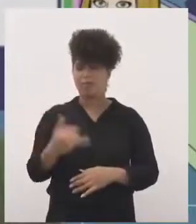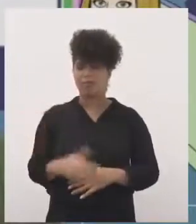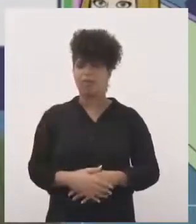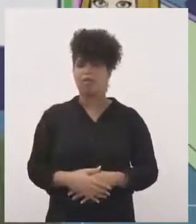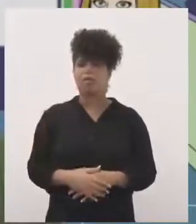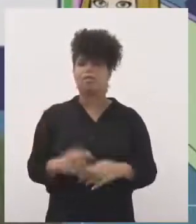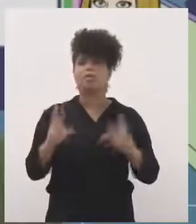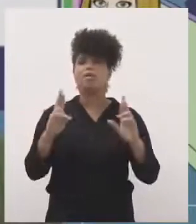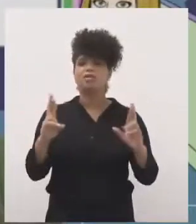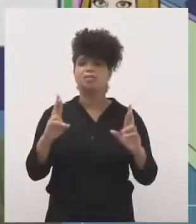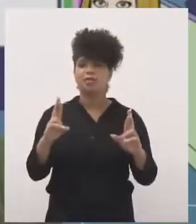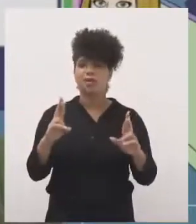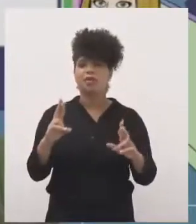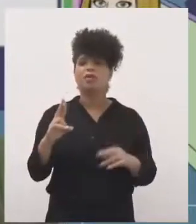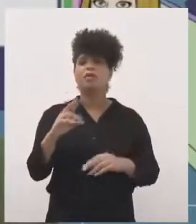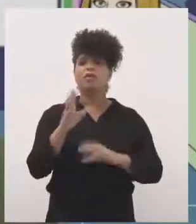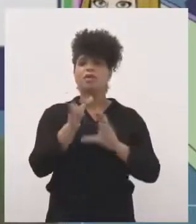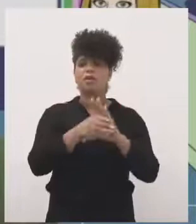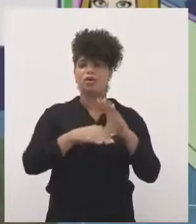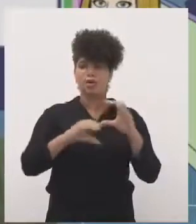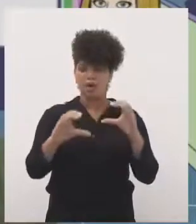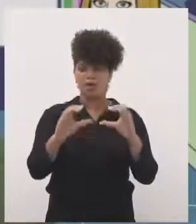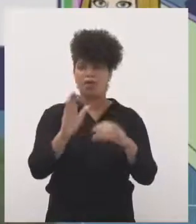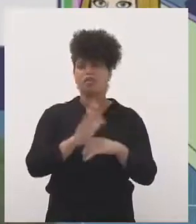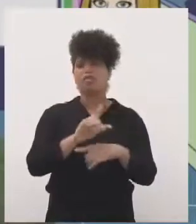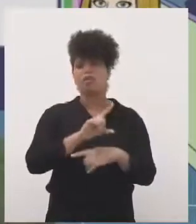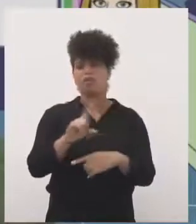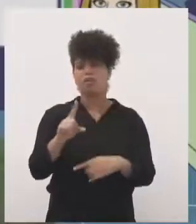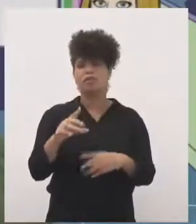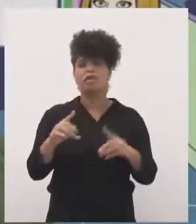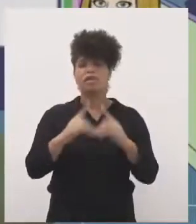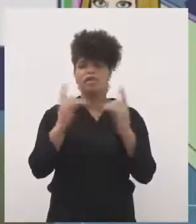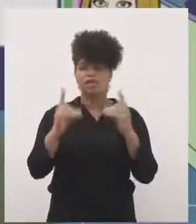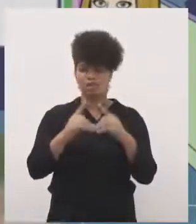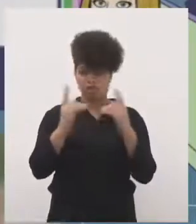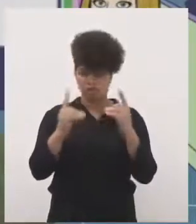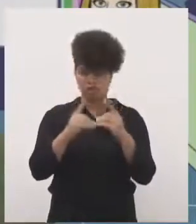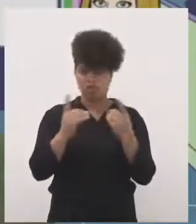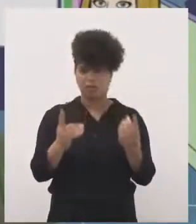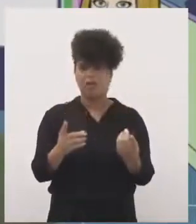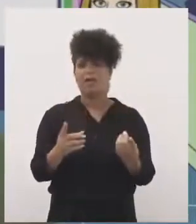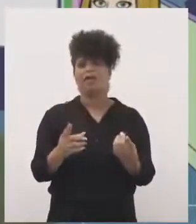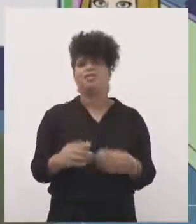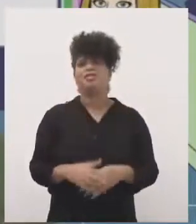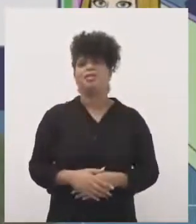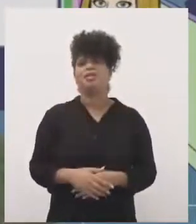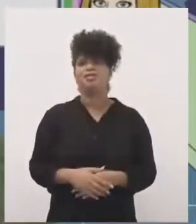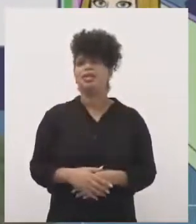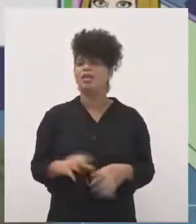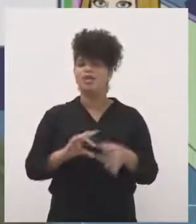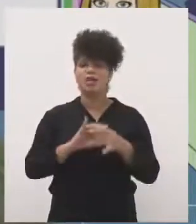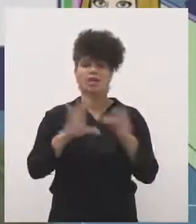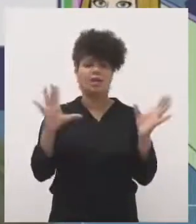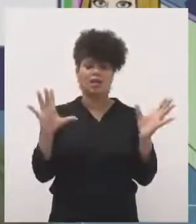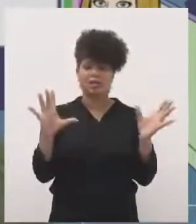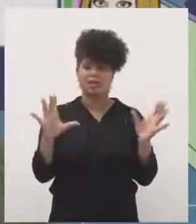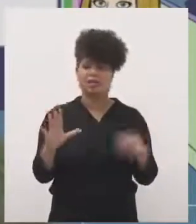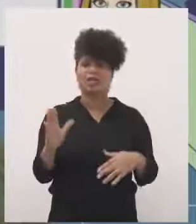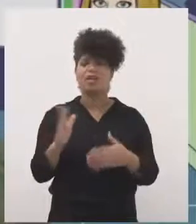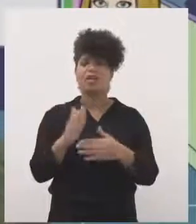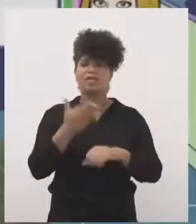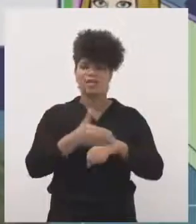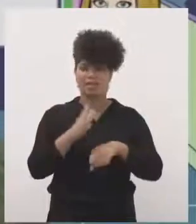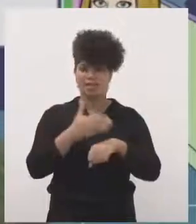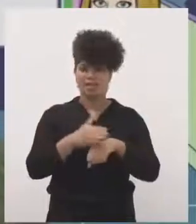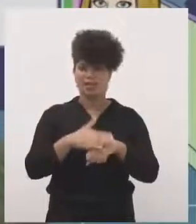Canva possa ser essa ferramenta e ajudá-lo nas dinâmicas de sala. E estou à disposição para futuros